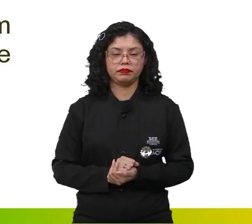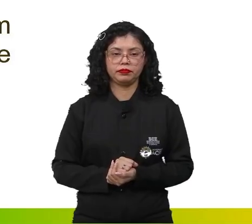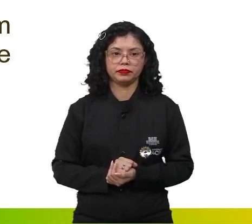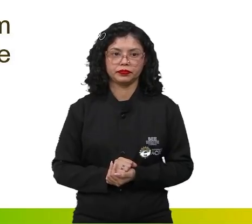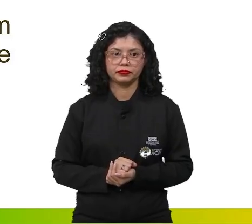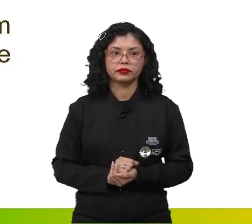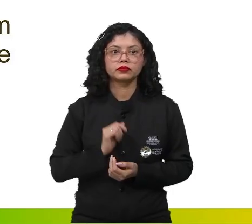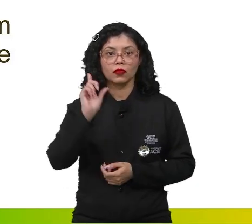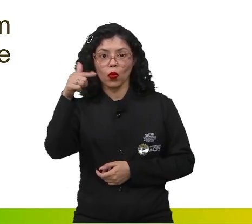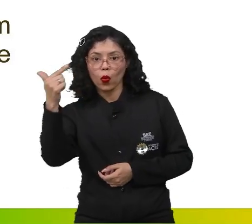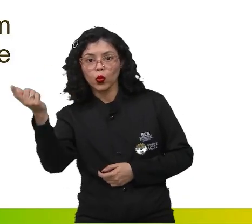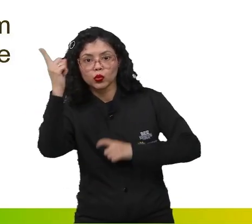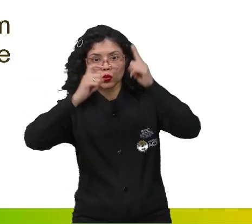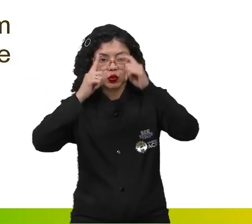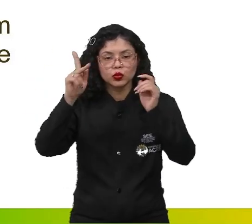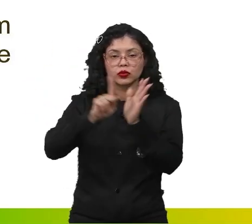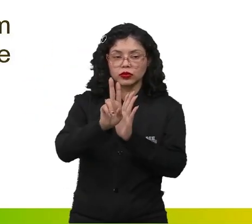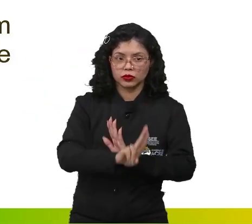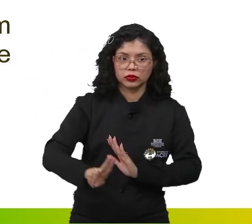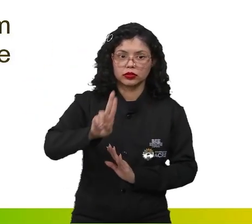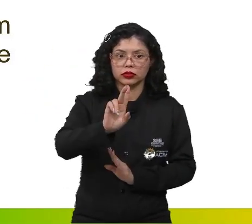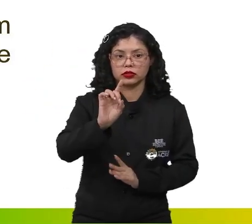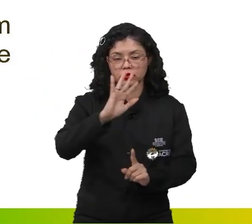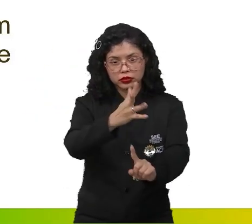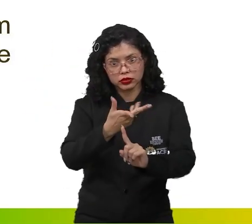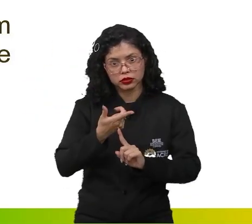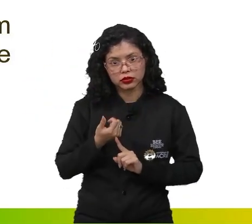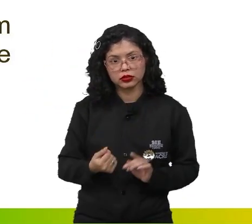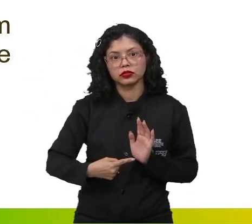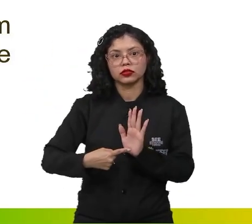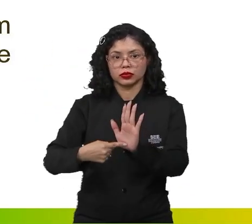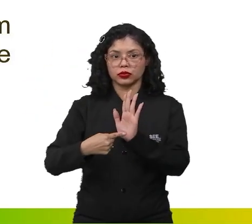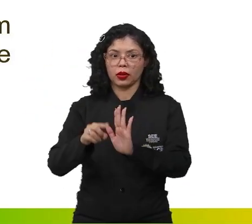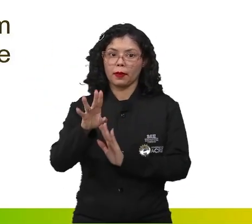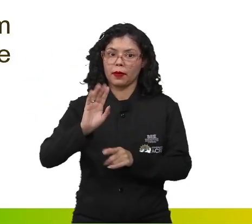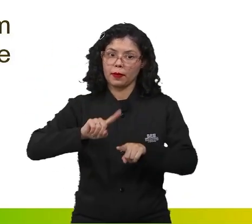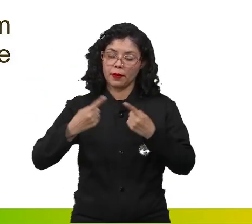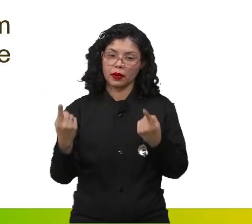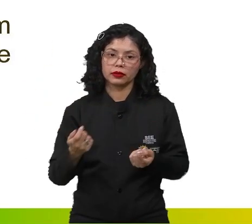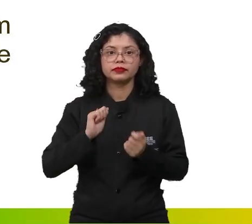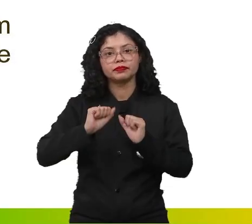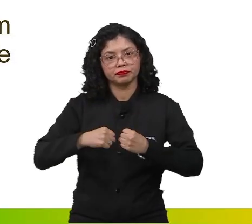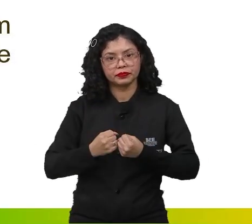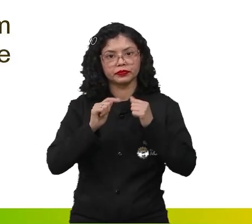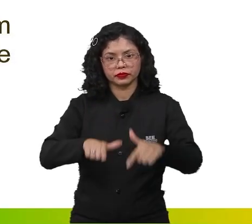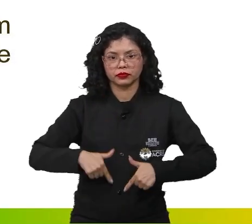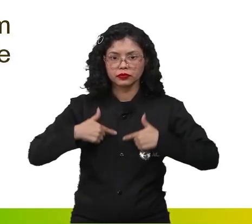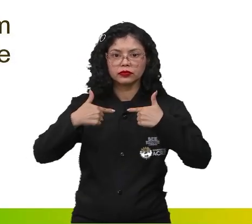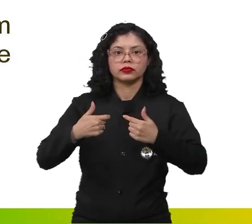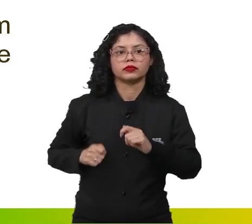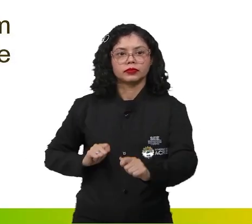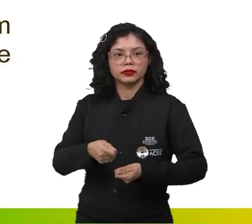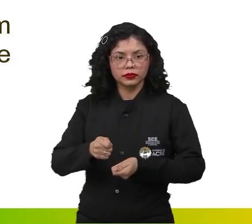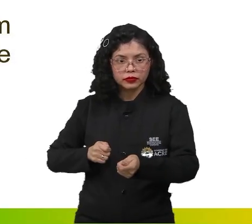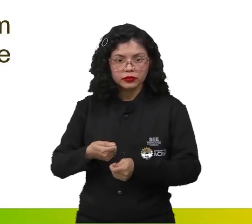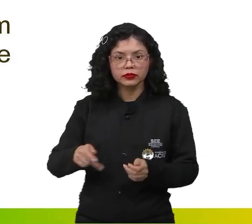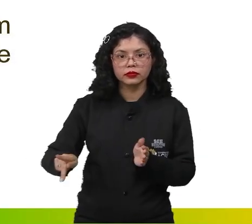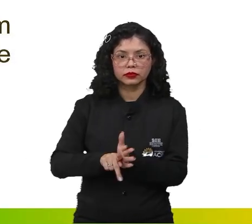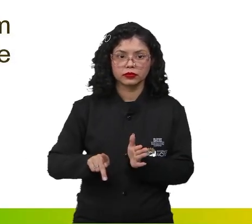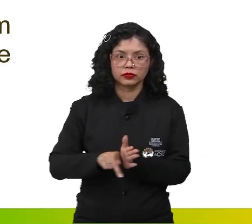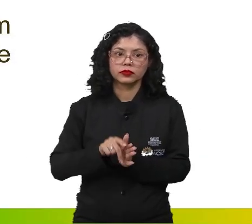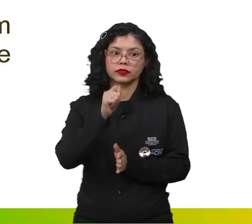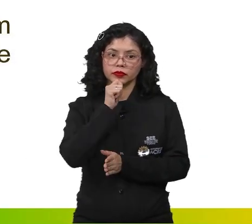capoeira e outras expressões culturais, não é, que não foram apenas artes, mas formas veladas de resistência, luta e